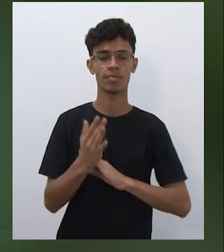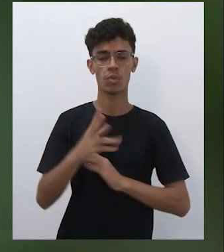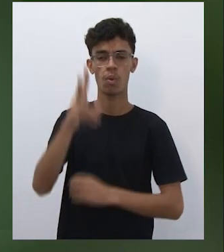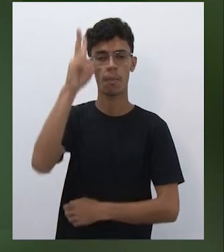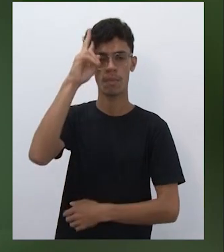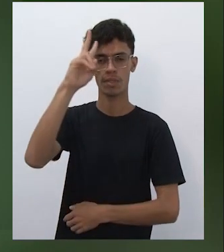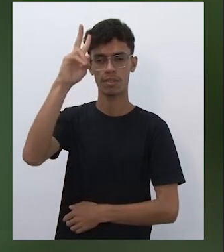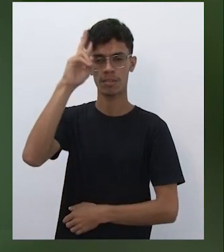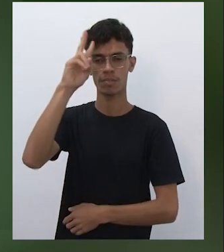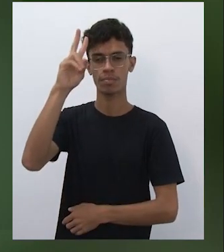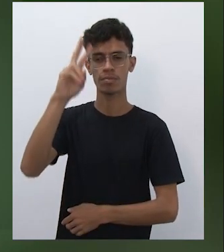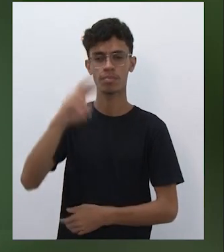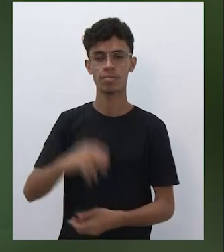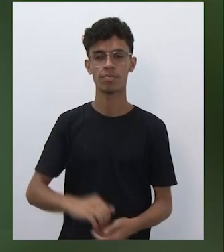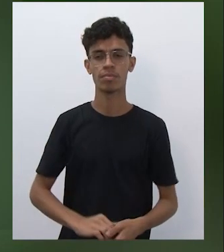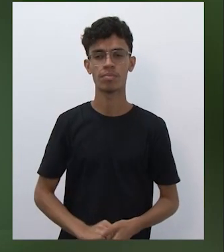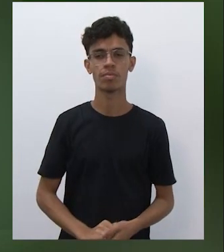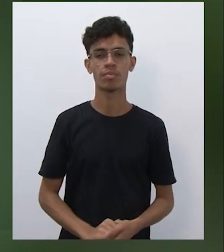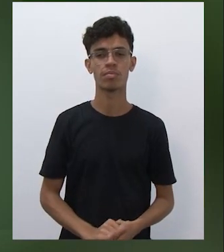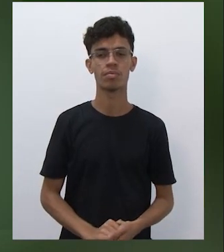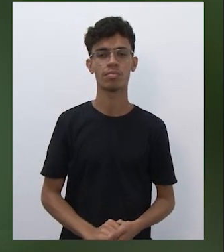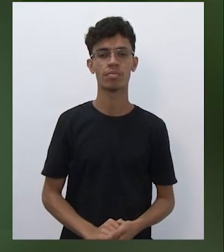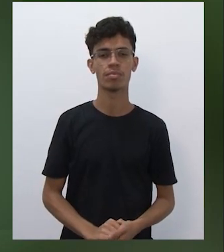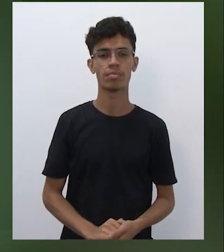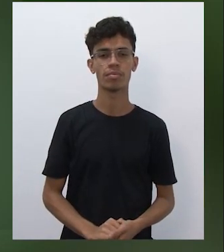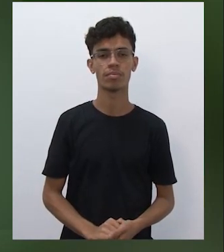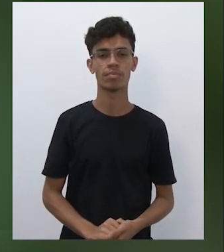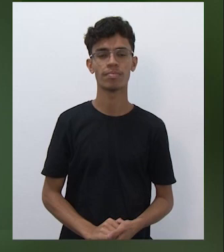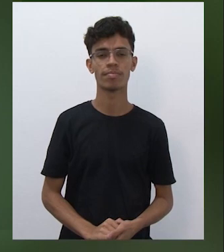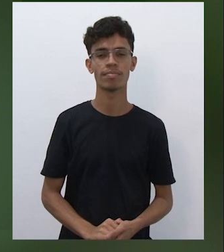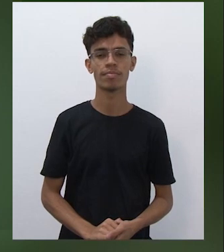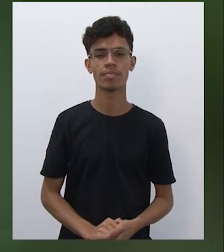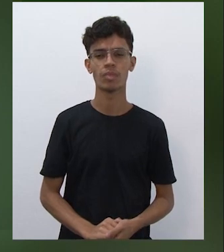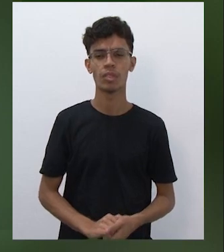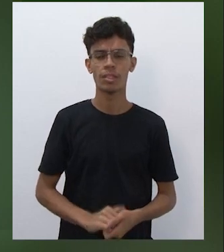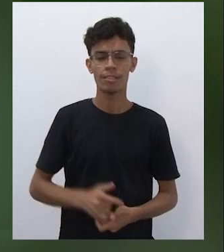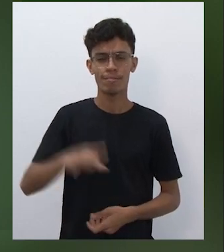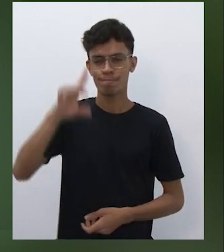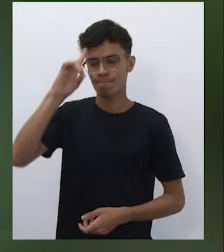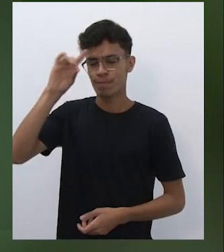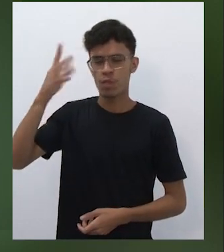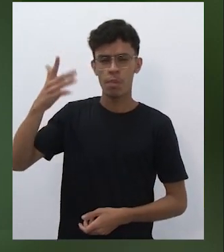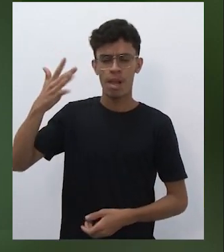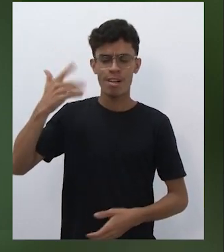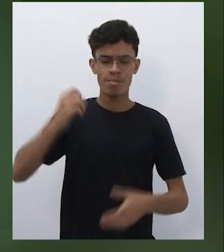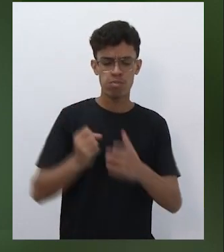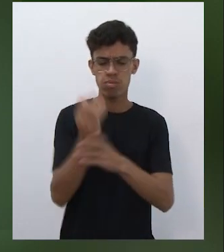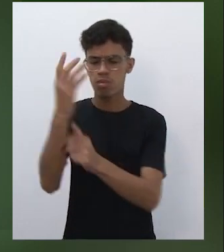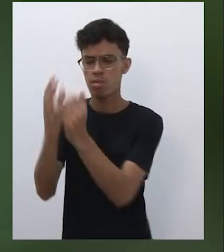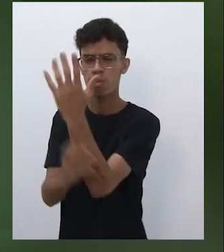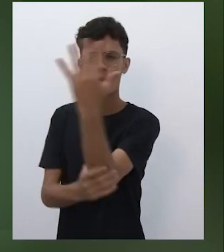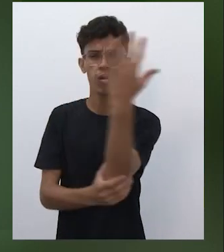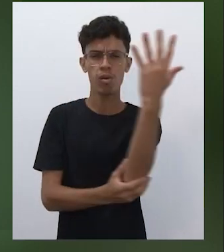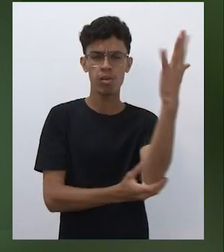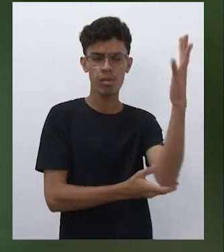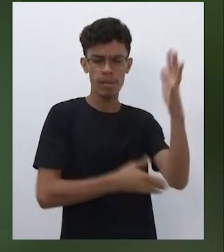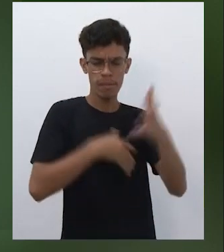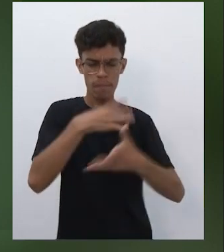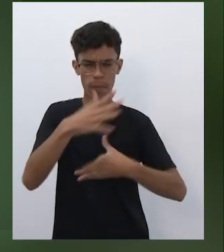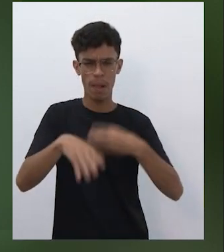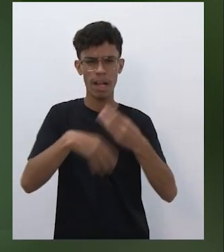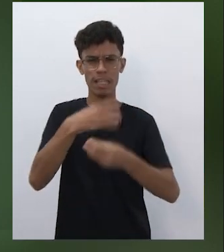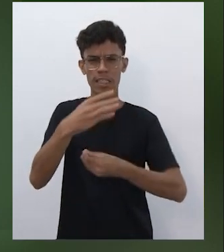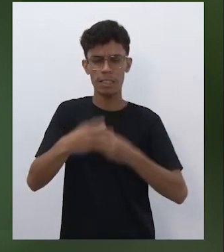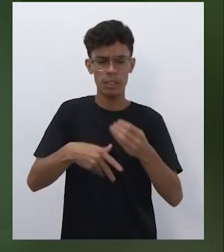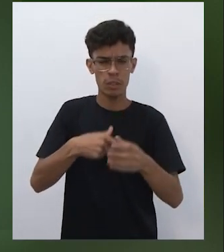história maravilhosa que a gente vai contar para os nossos alunos. Certa vez, na floresta, notou-se um grande rebuliço